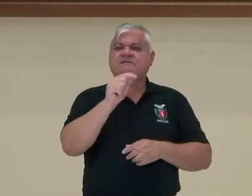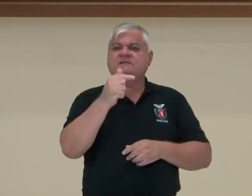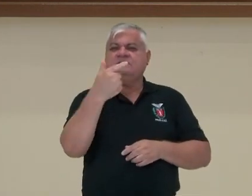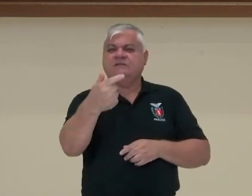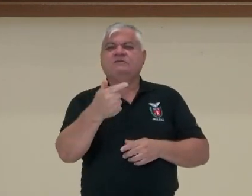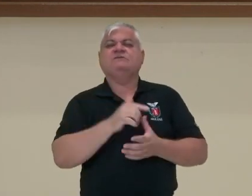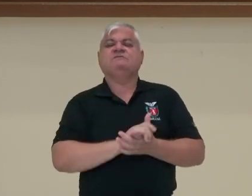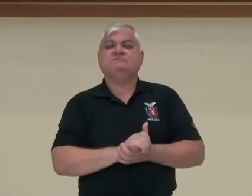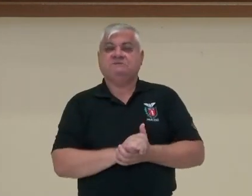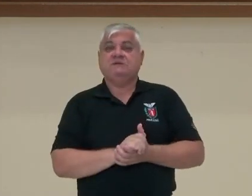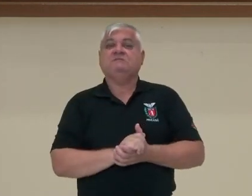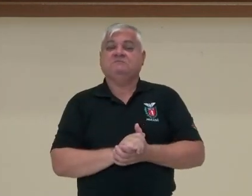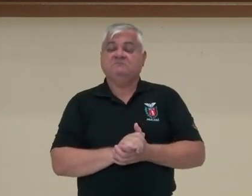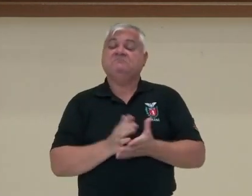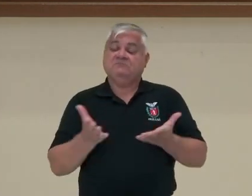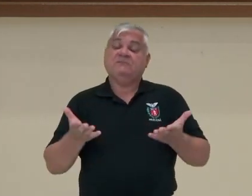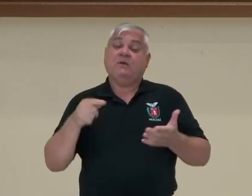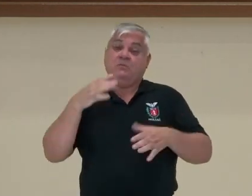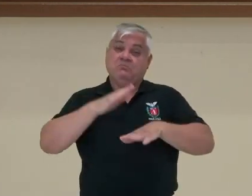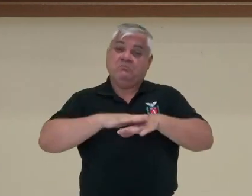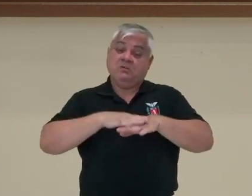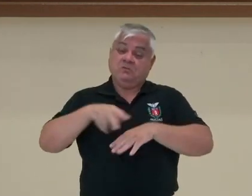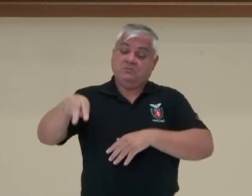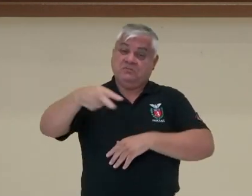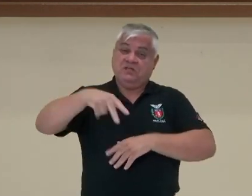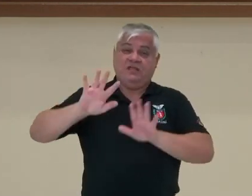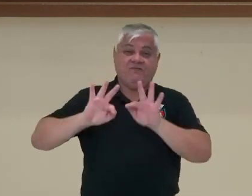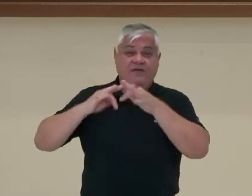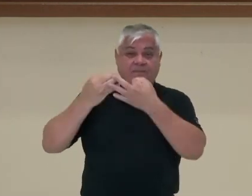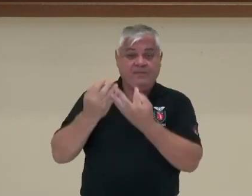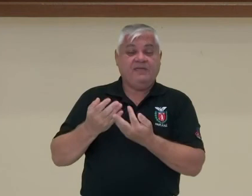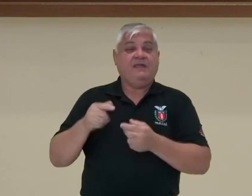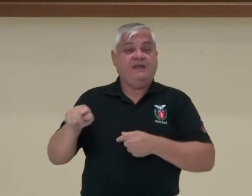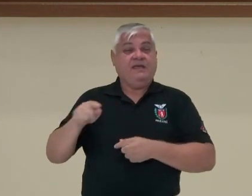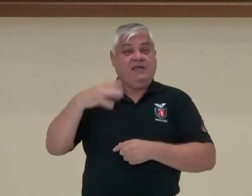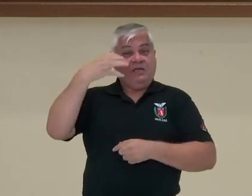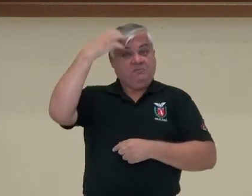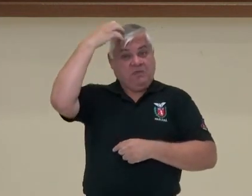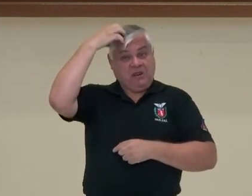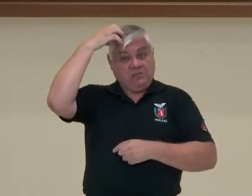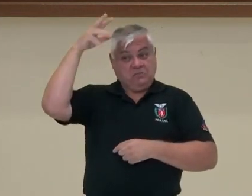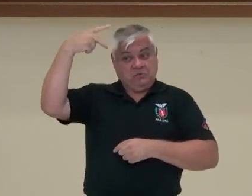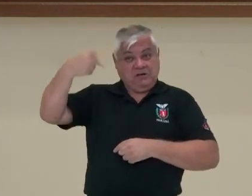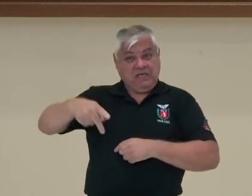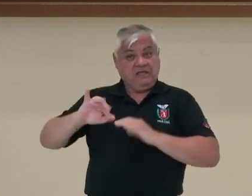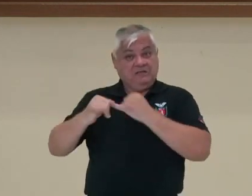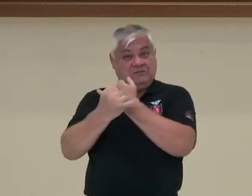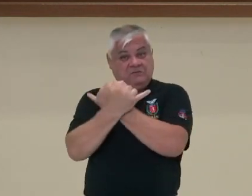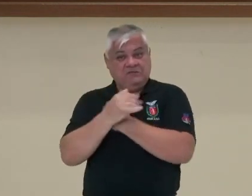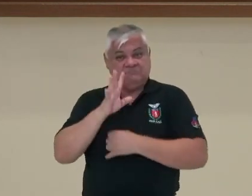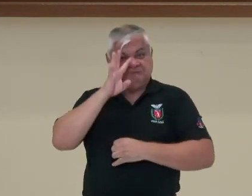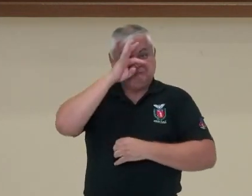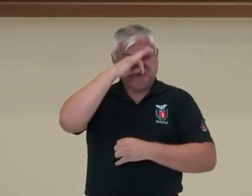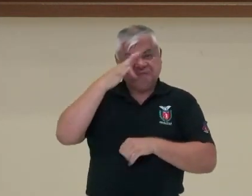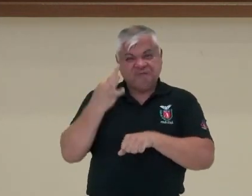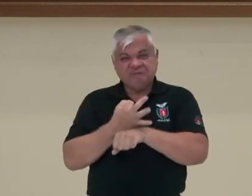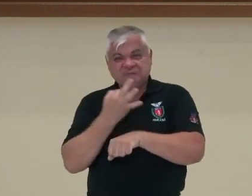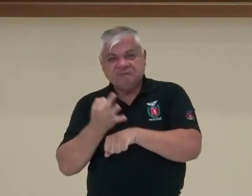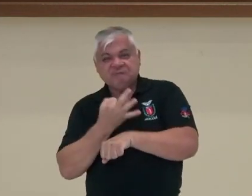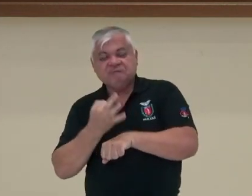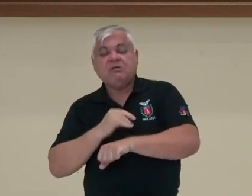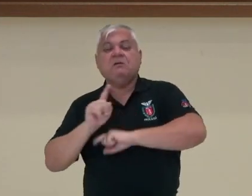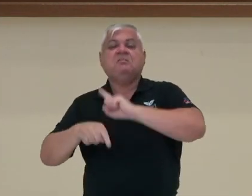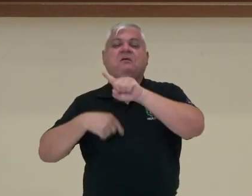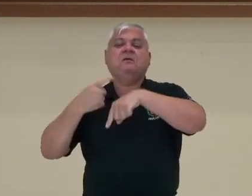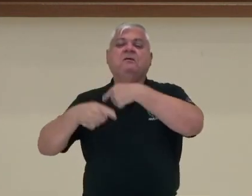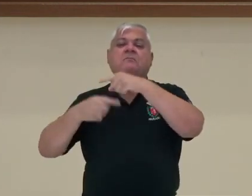Pelos imperadores ali, pelo Túpac Amaru, Manco Inca e Túpac Amaru, vão resistir e só então serão